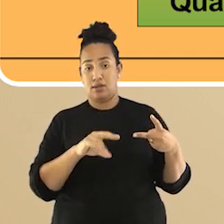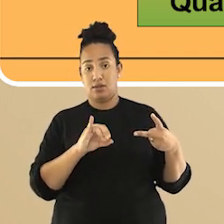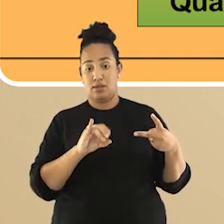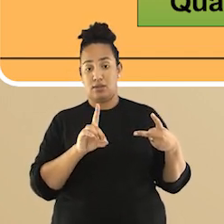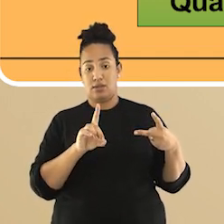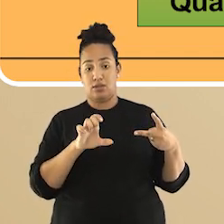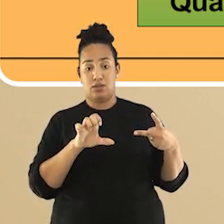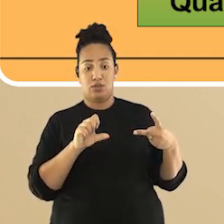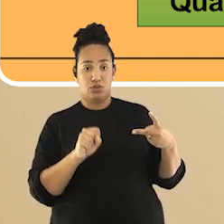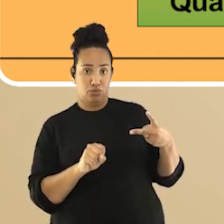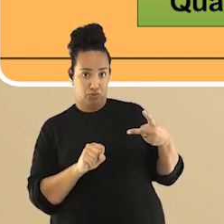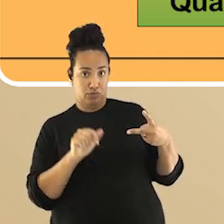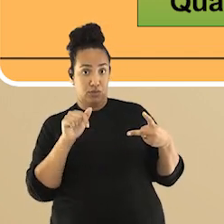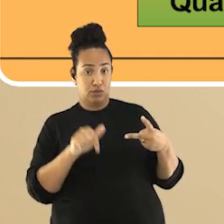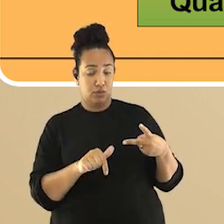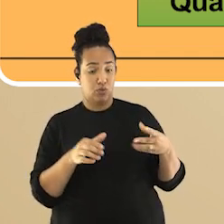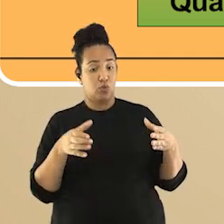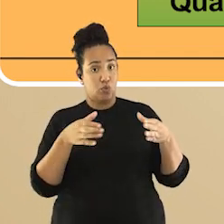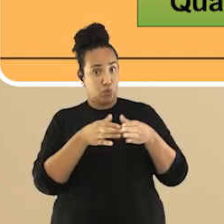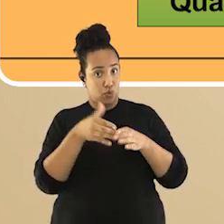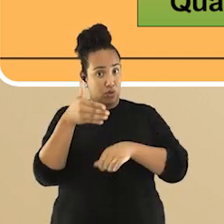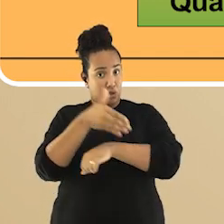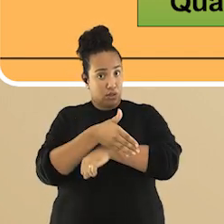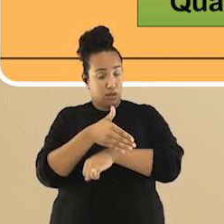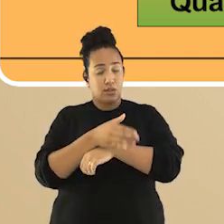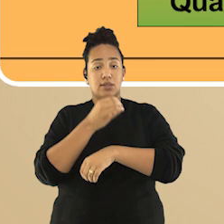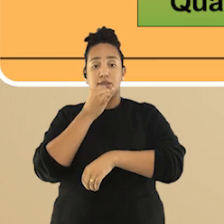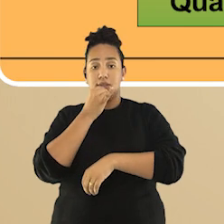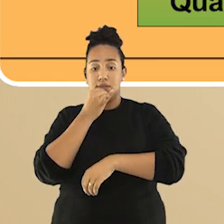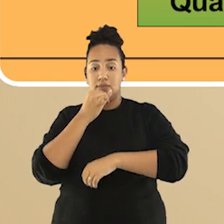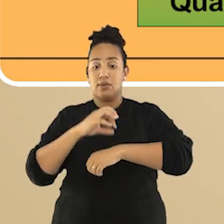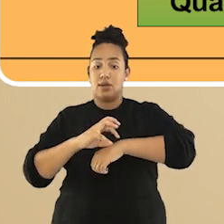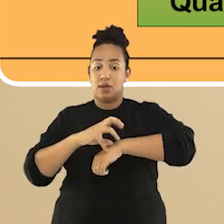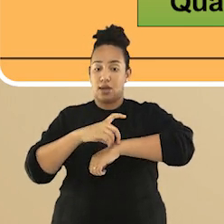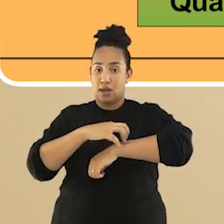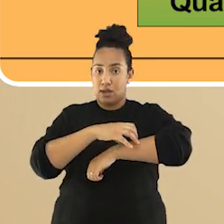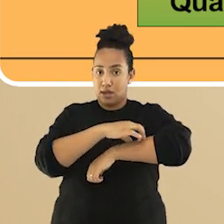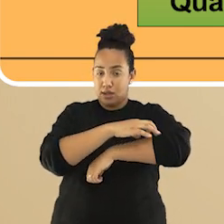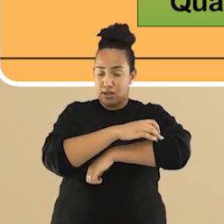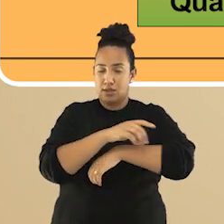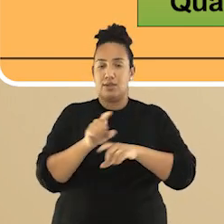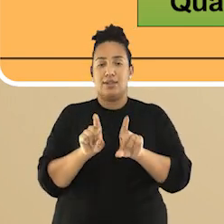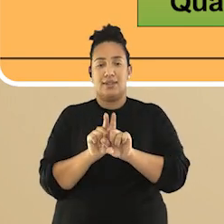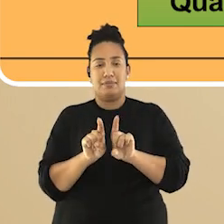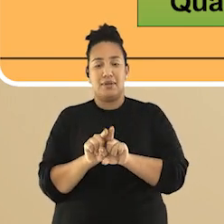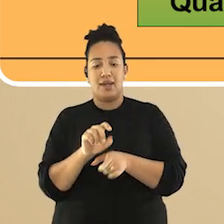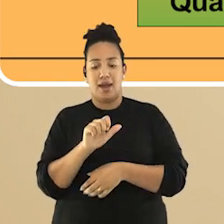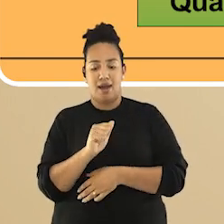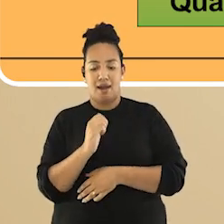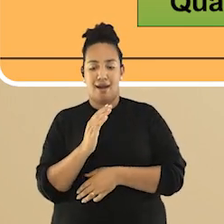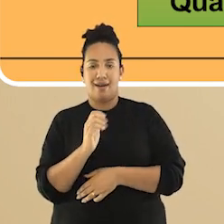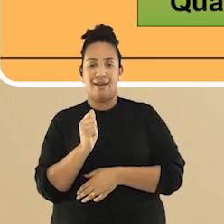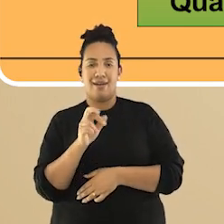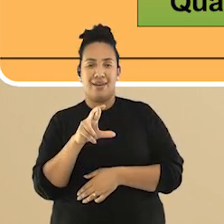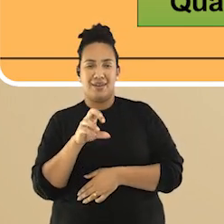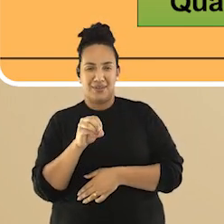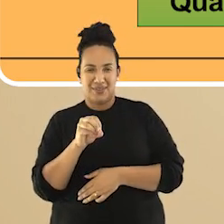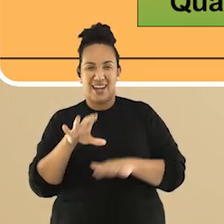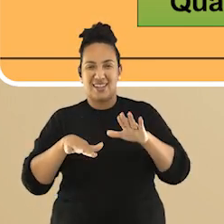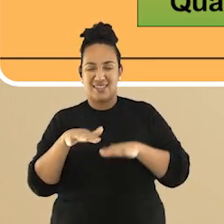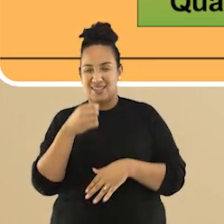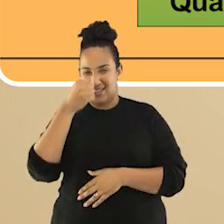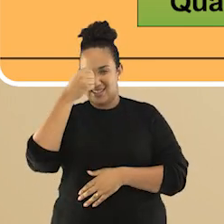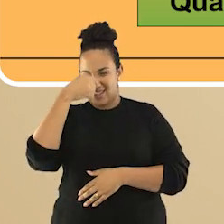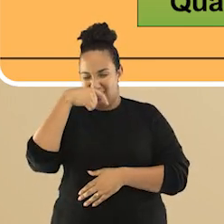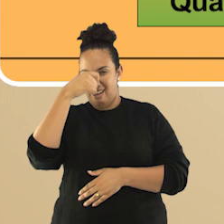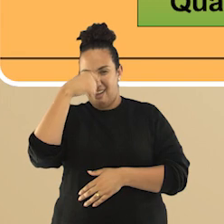são a aranha, carrapato, escorpião e ácaro. Sim, aquele que faz você espirrar, ele também é um aracnídeo. E quais as